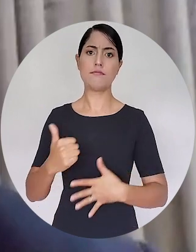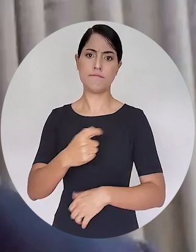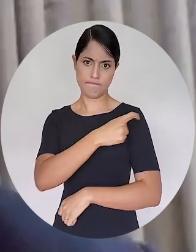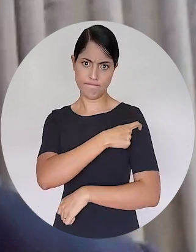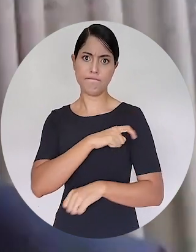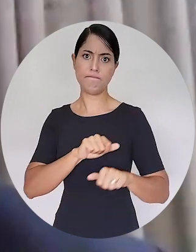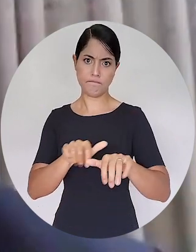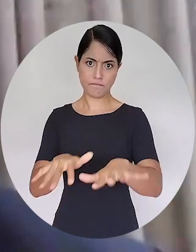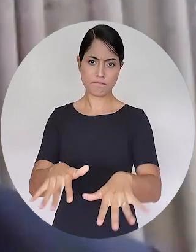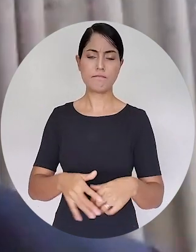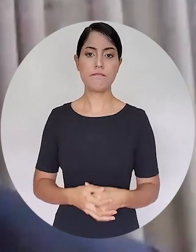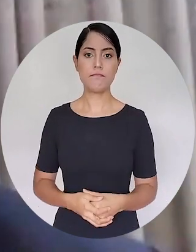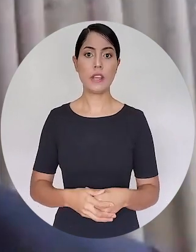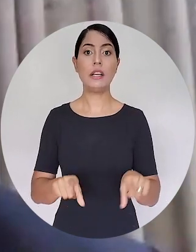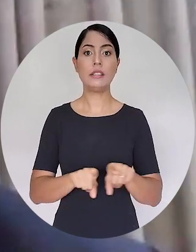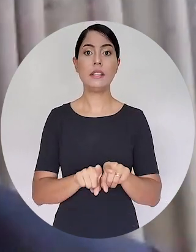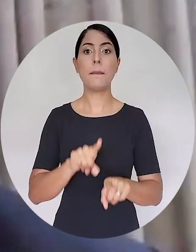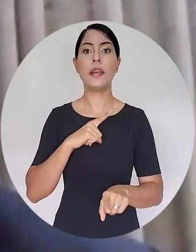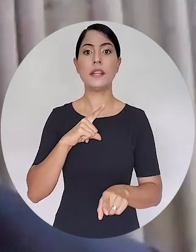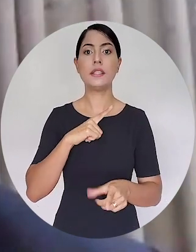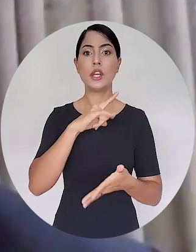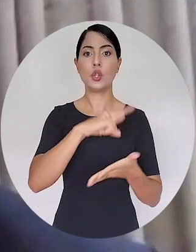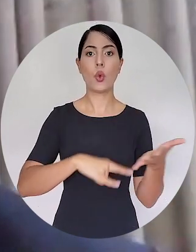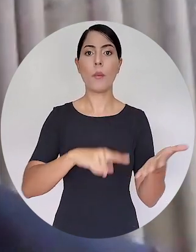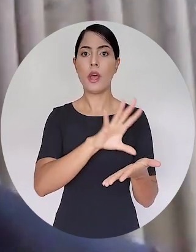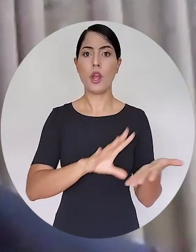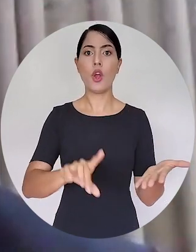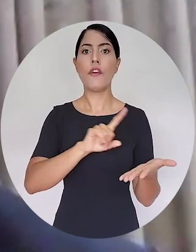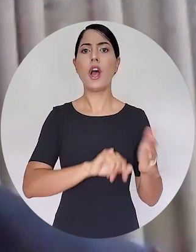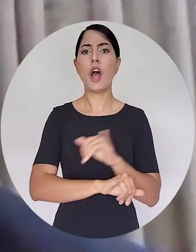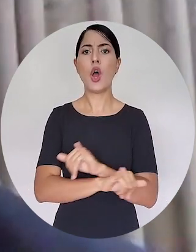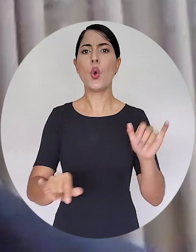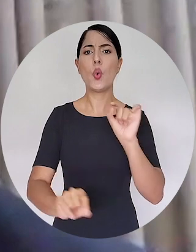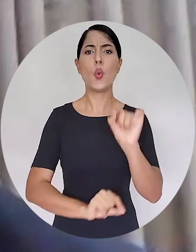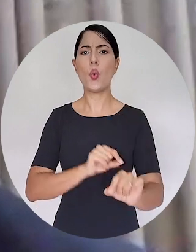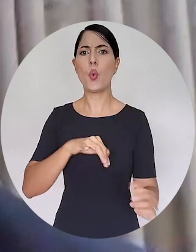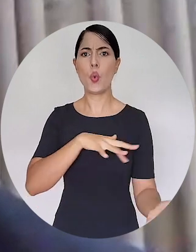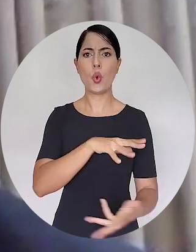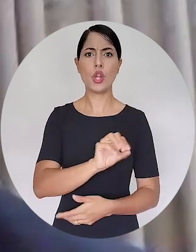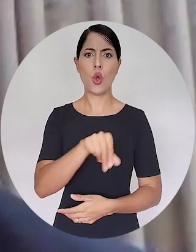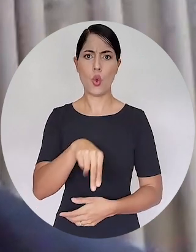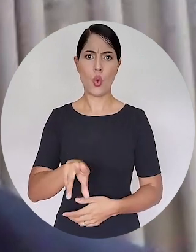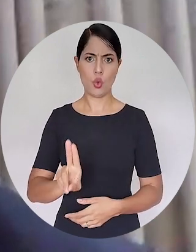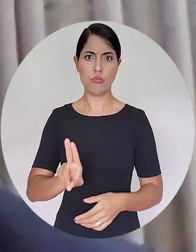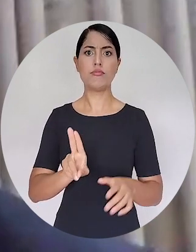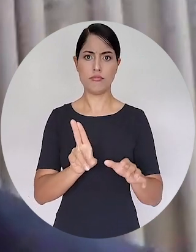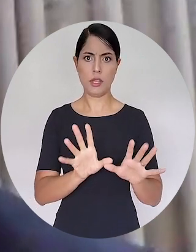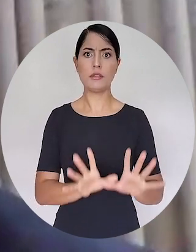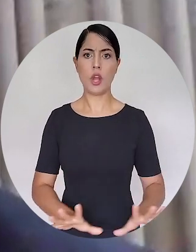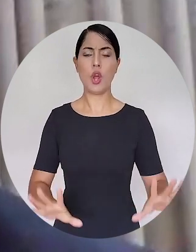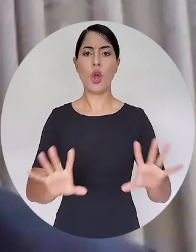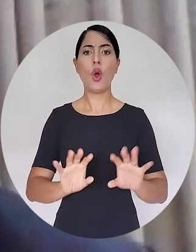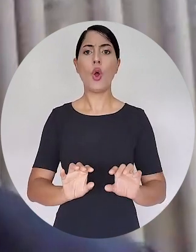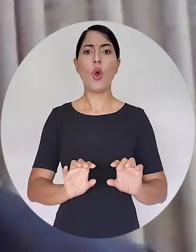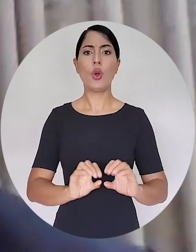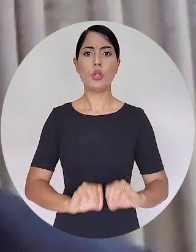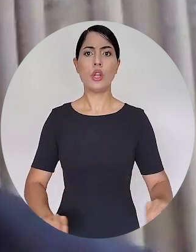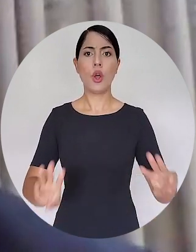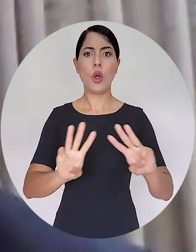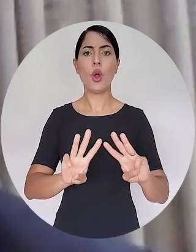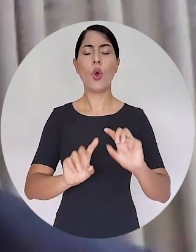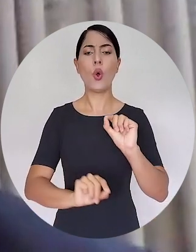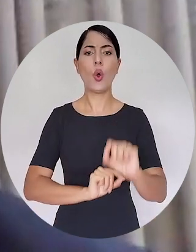com deficiência. Temos a Convenção Nacional da ONU, que foi adotada no Brasil com status de norma constitucional. Nós temos a Lei Brasileira de